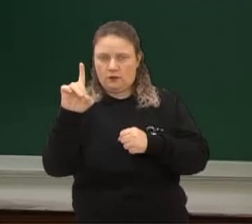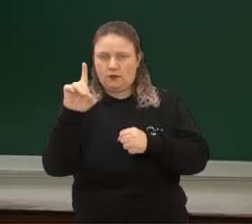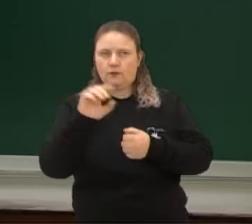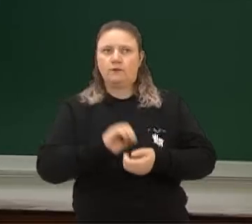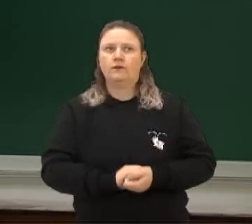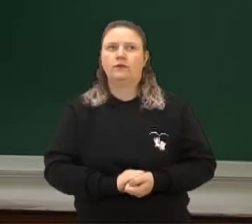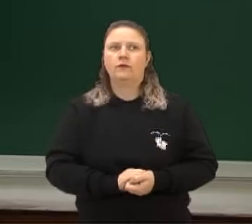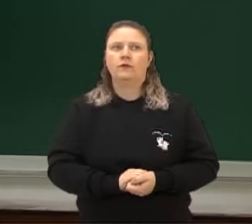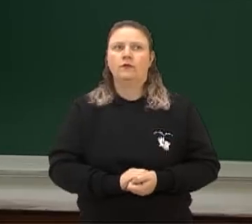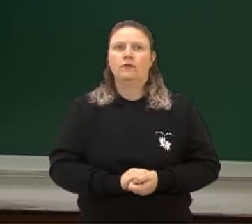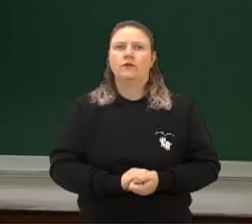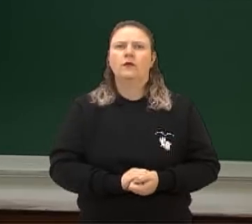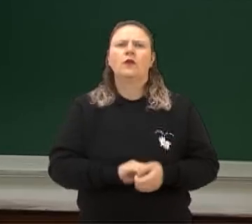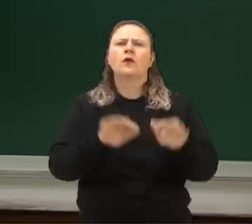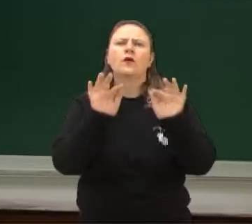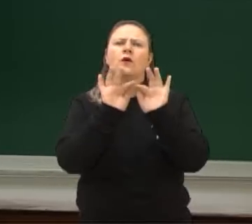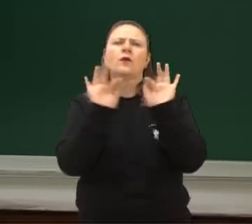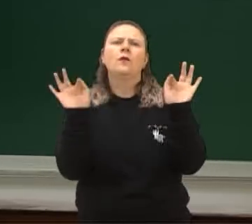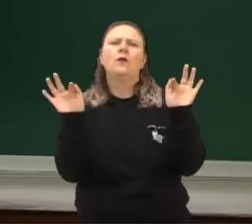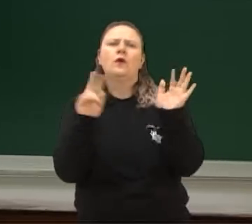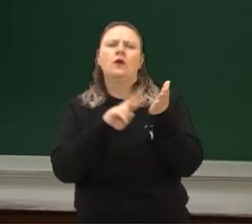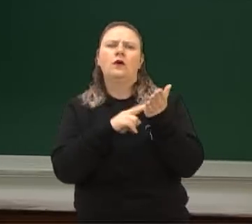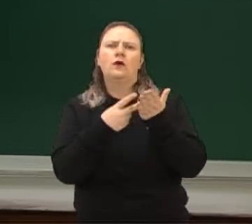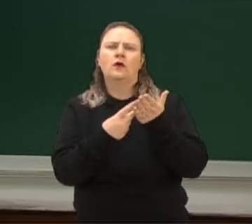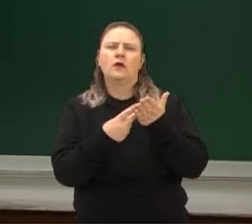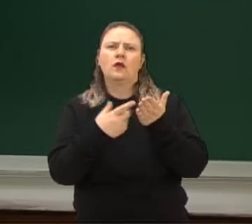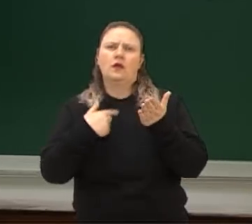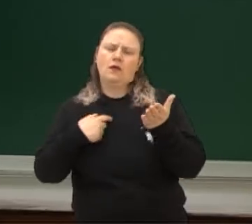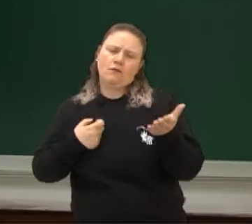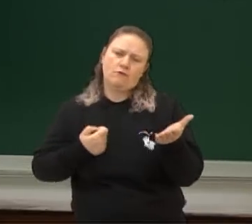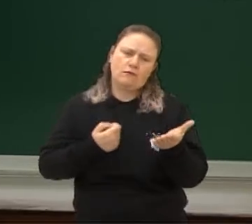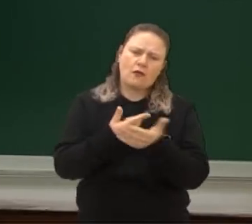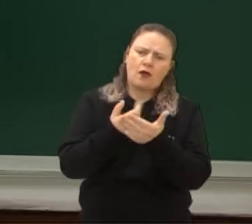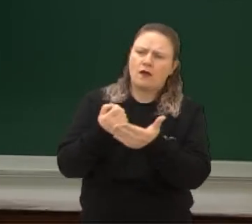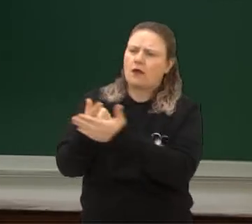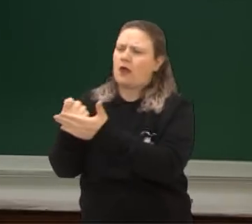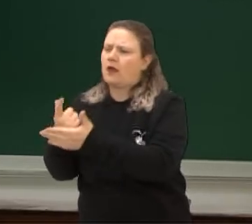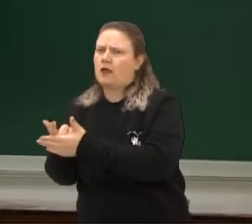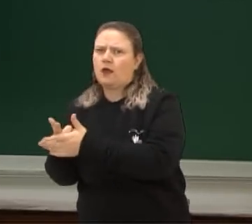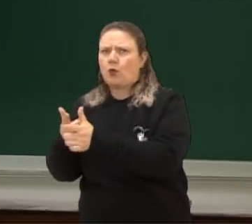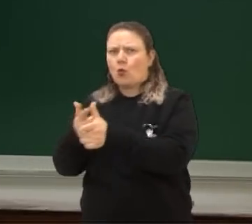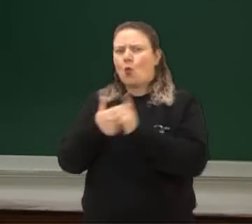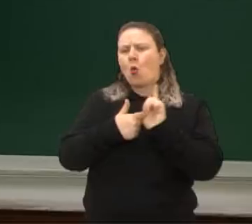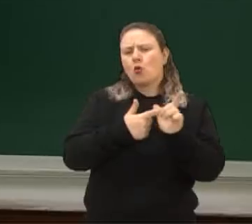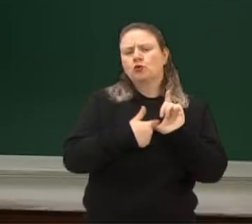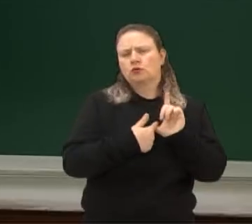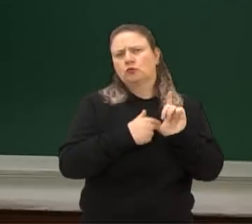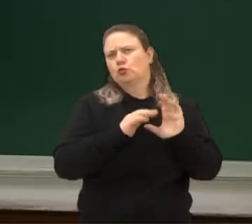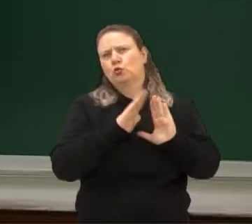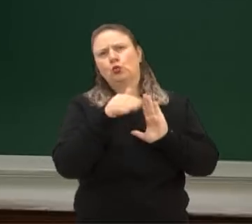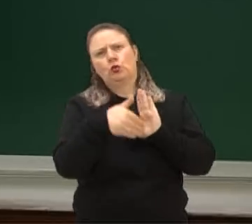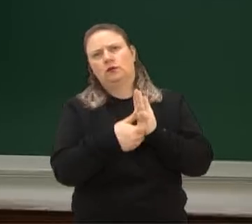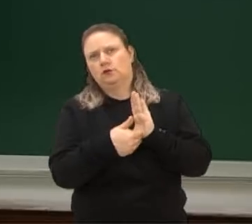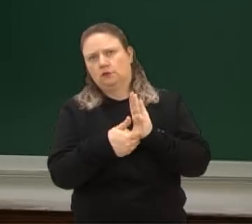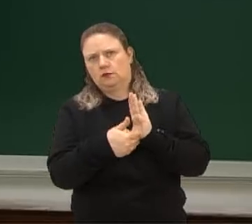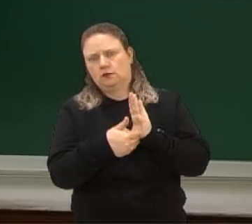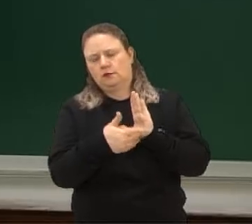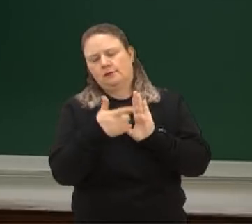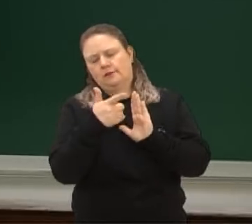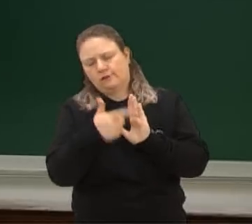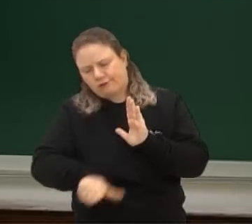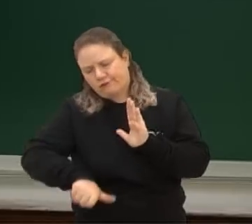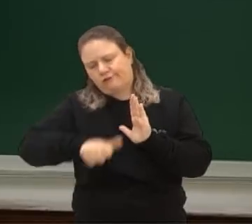assim, I've paid my dues. Eu paguei minhas dívidas. Time after time,